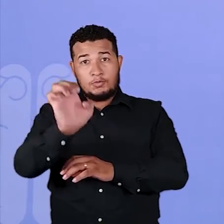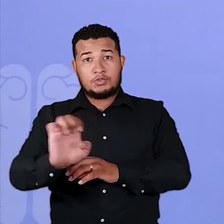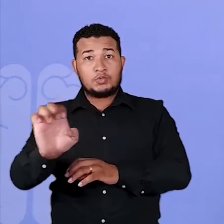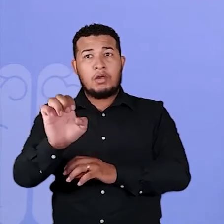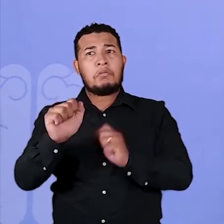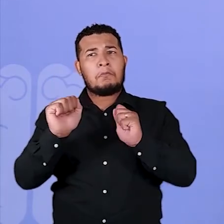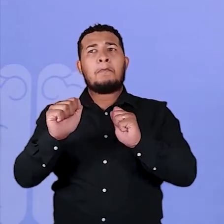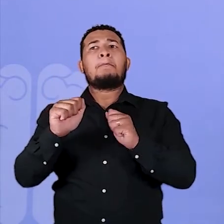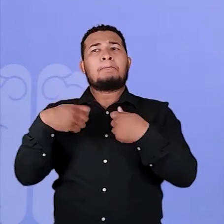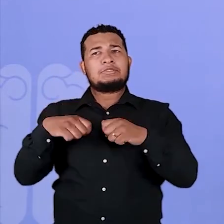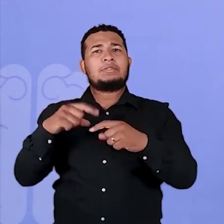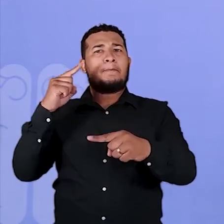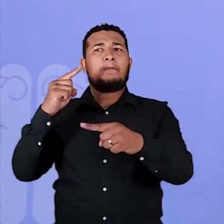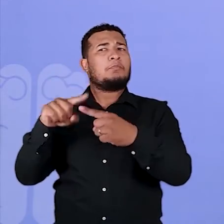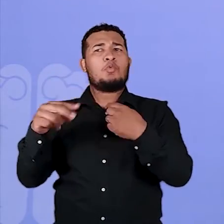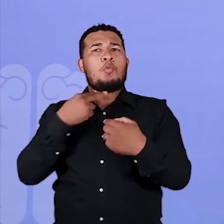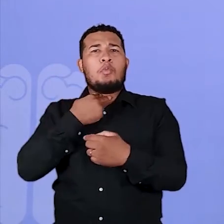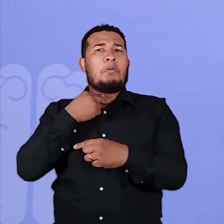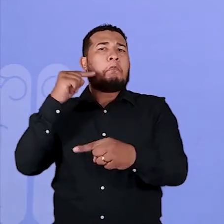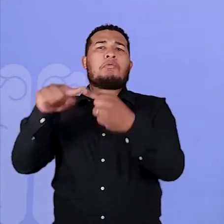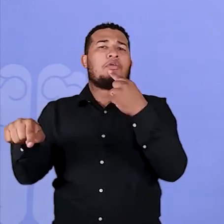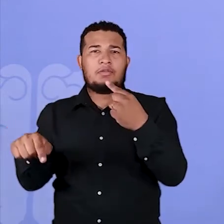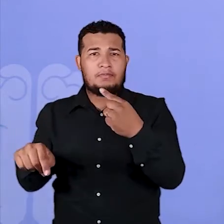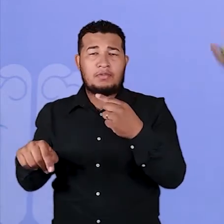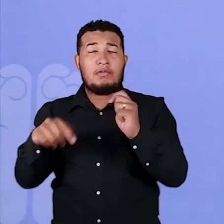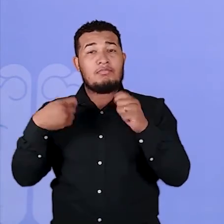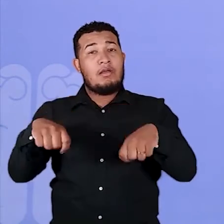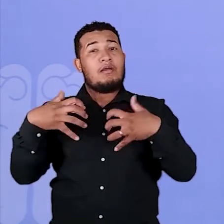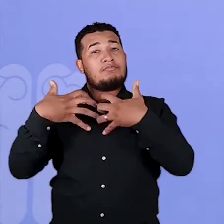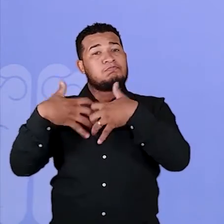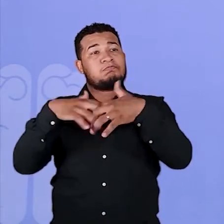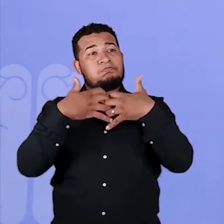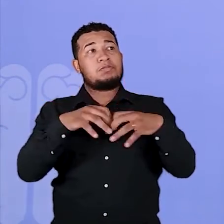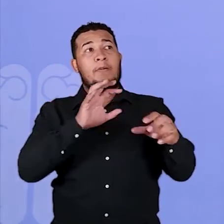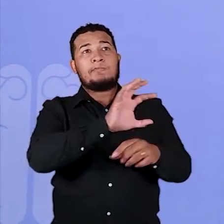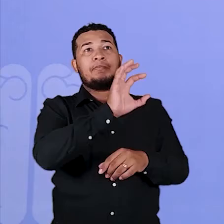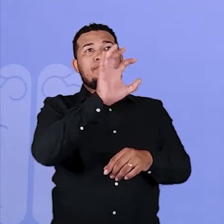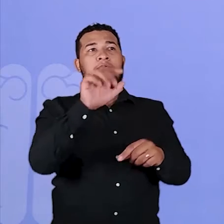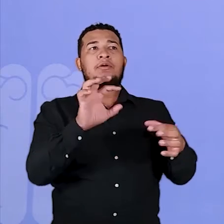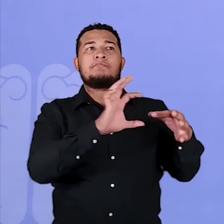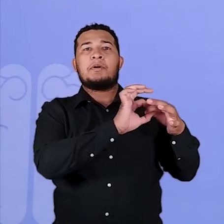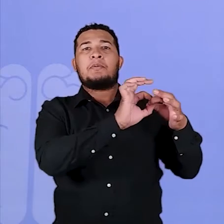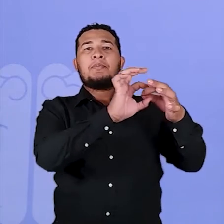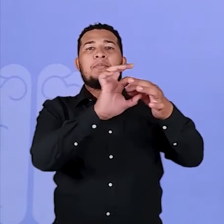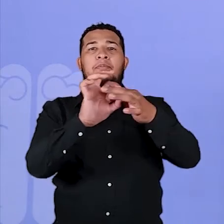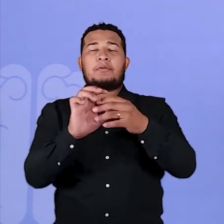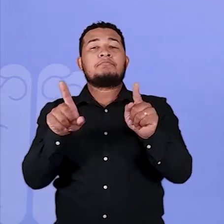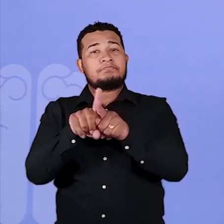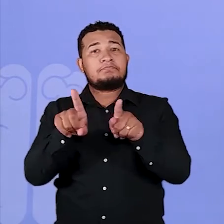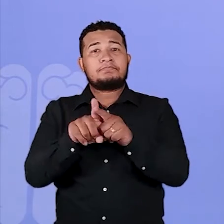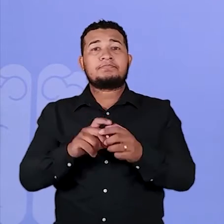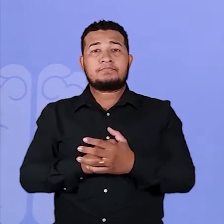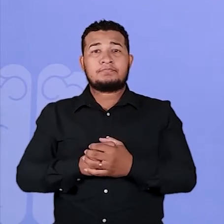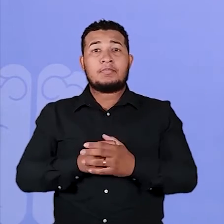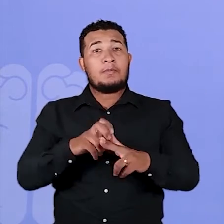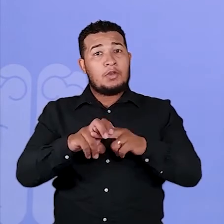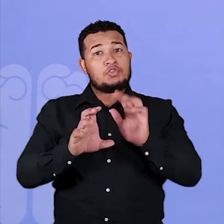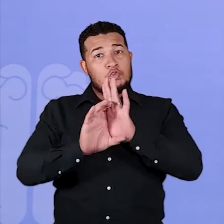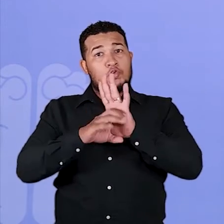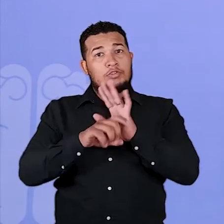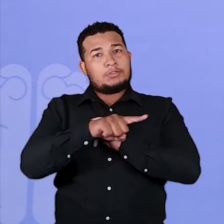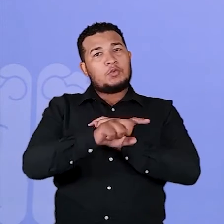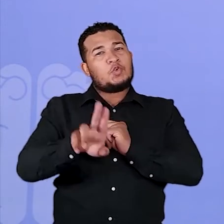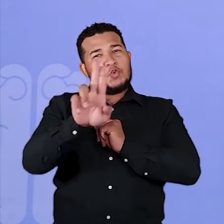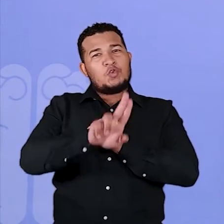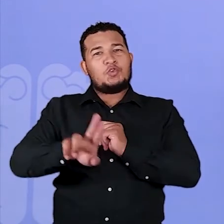pode aplicar esse raciocínio a várias outras coisas. É dessa ideia utilitarista